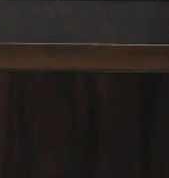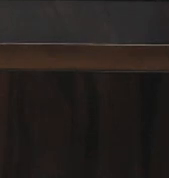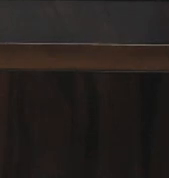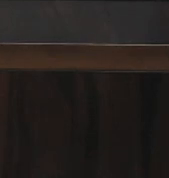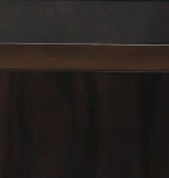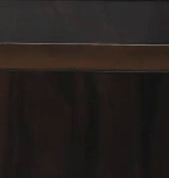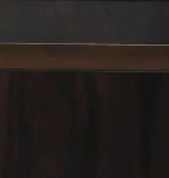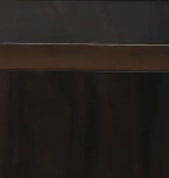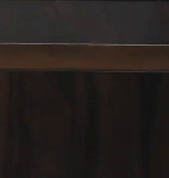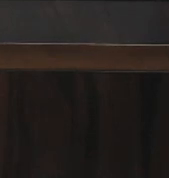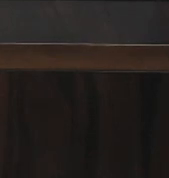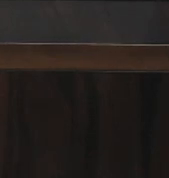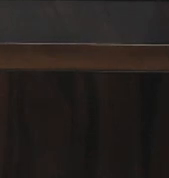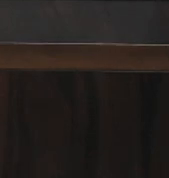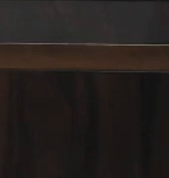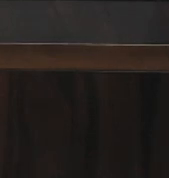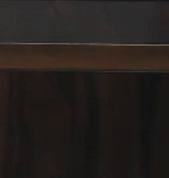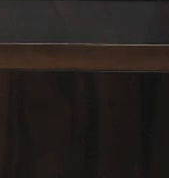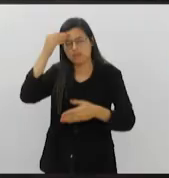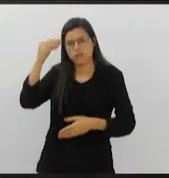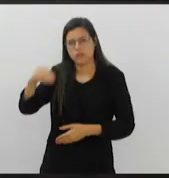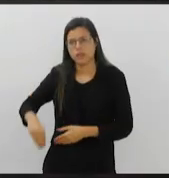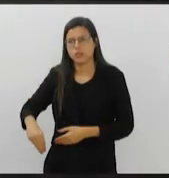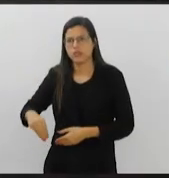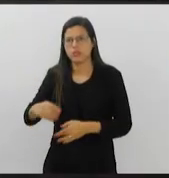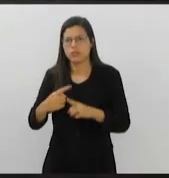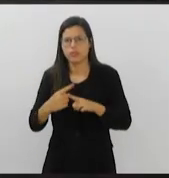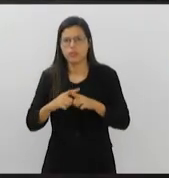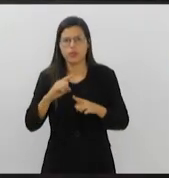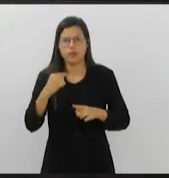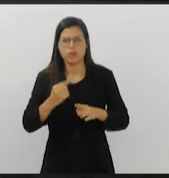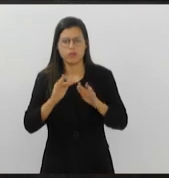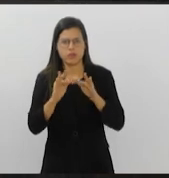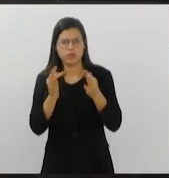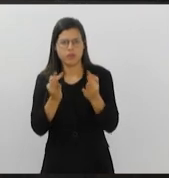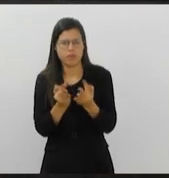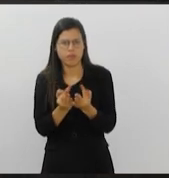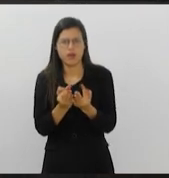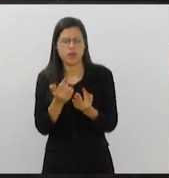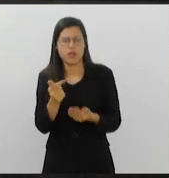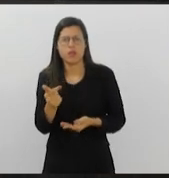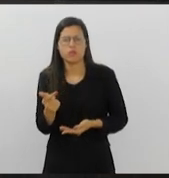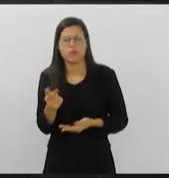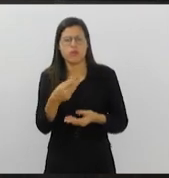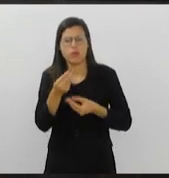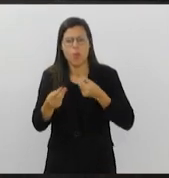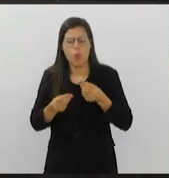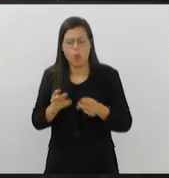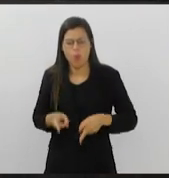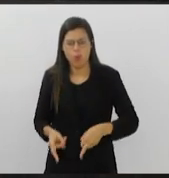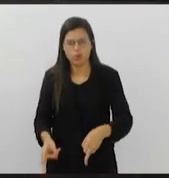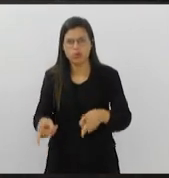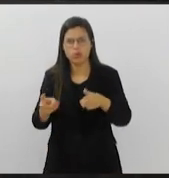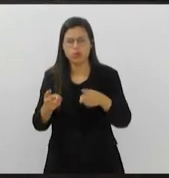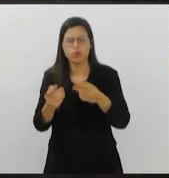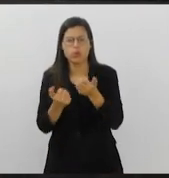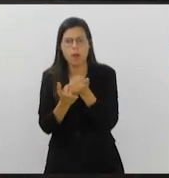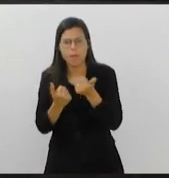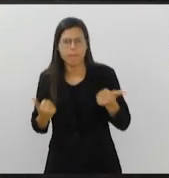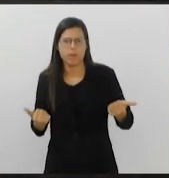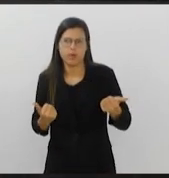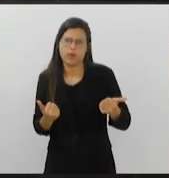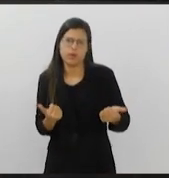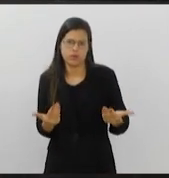Eu desisti porque a minha família não teve condições de continuar me amparando, me carregando no